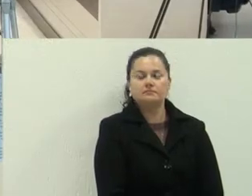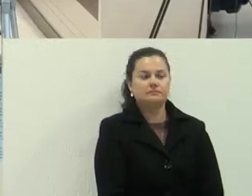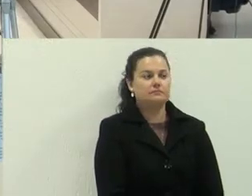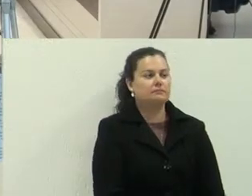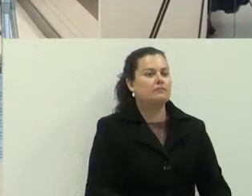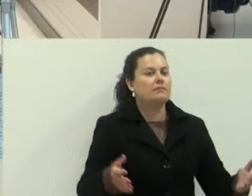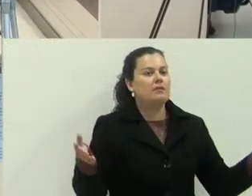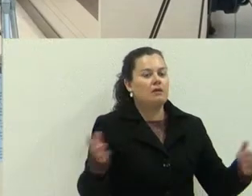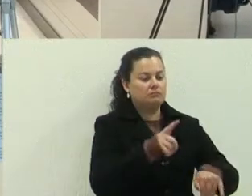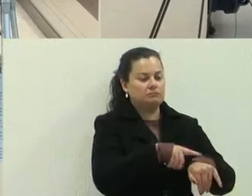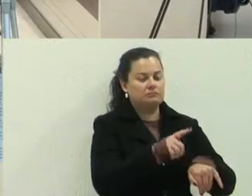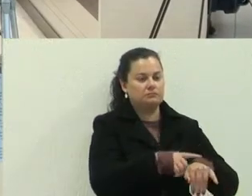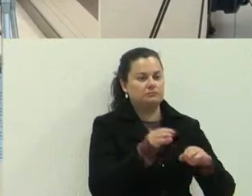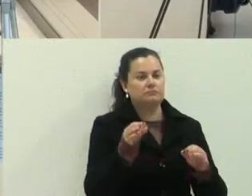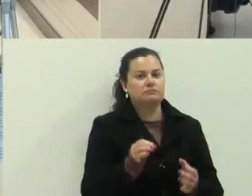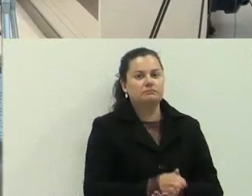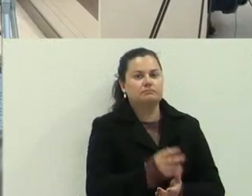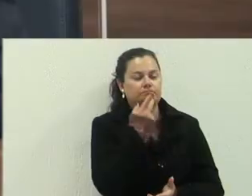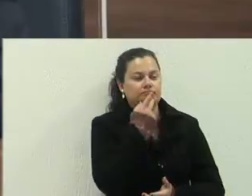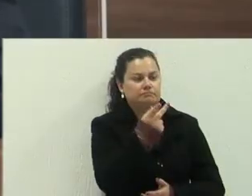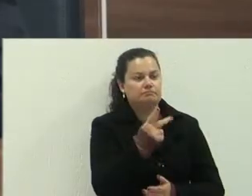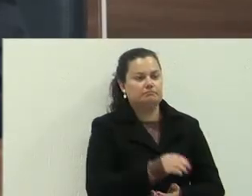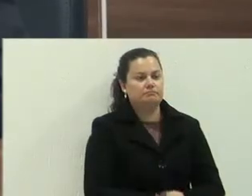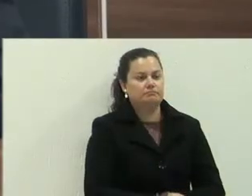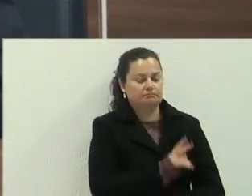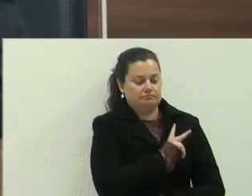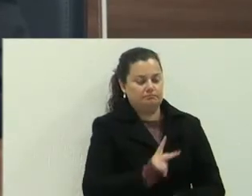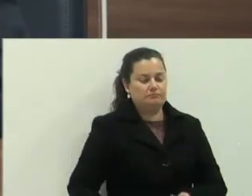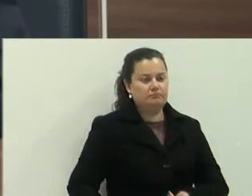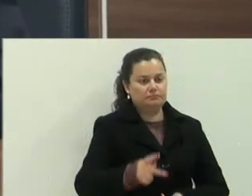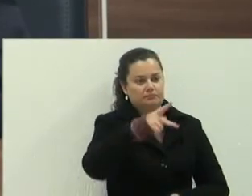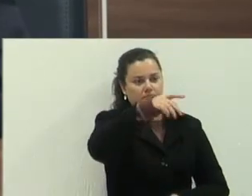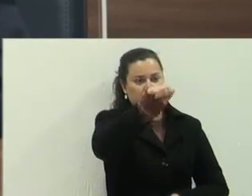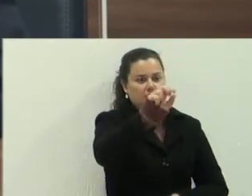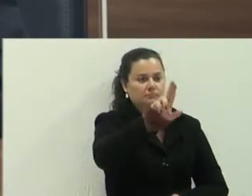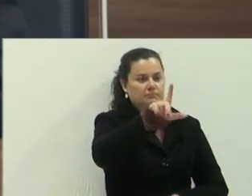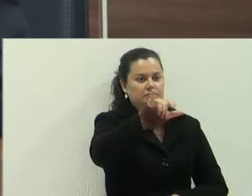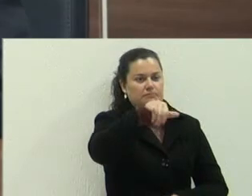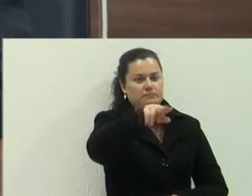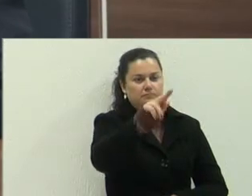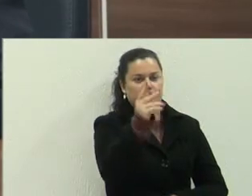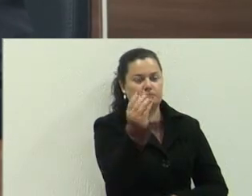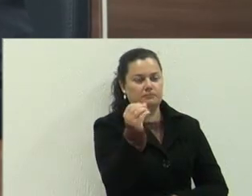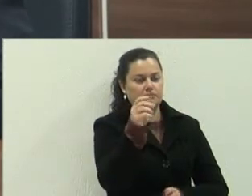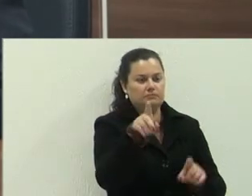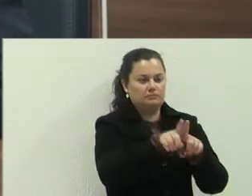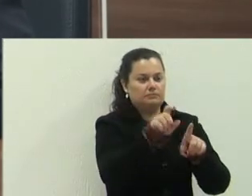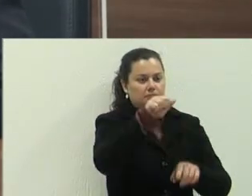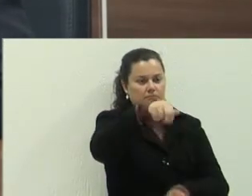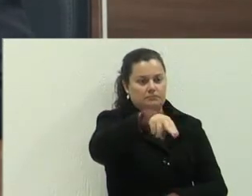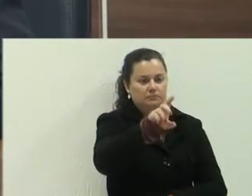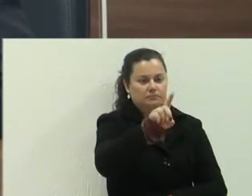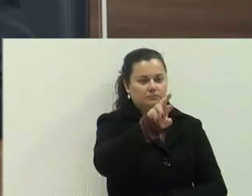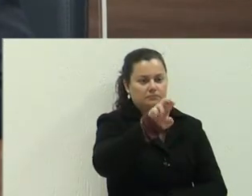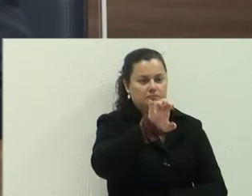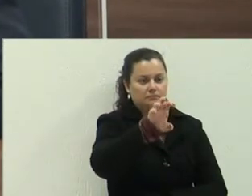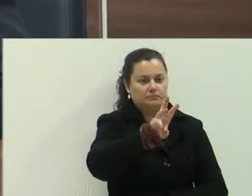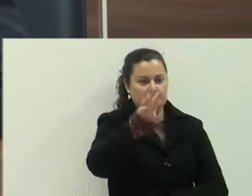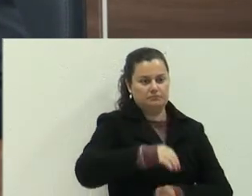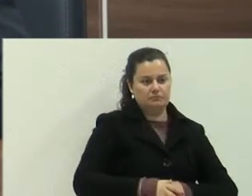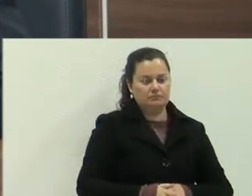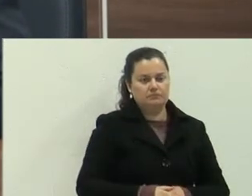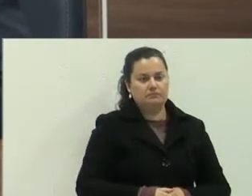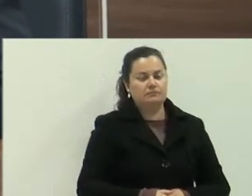Em tempo, justificamos a ausência dos vereadores Paulinho Melzi e Andrew Laurentino. Neste momento, então, está